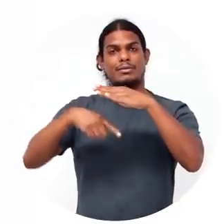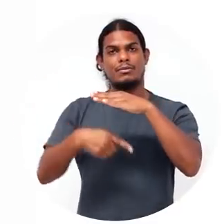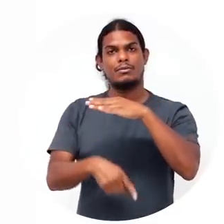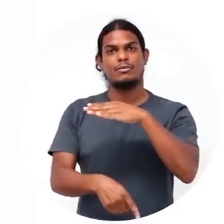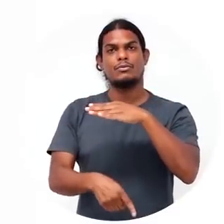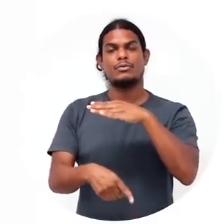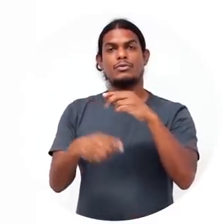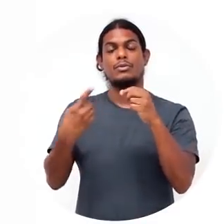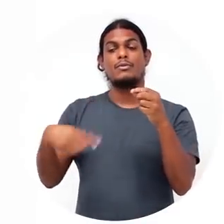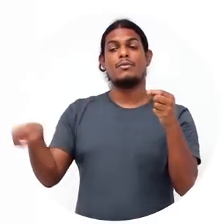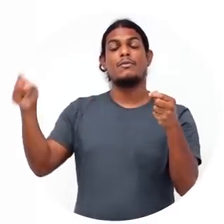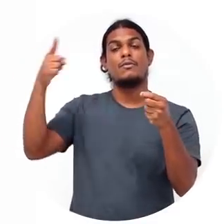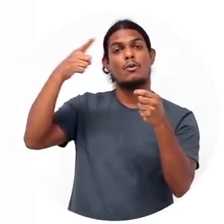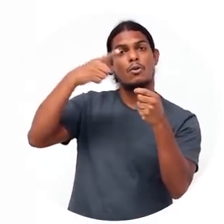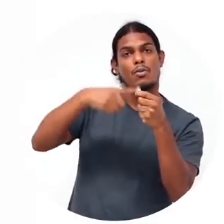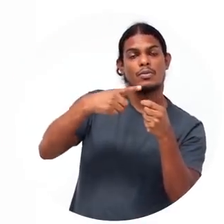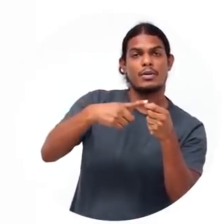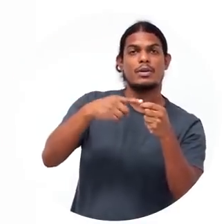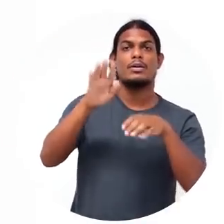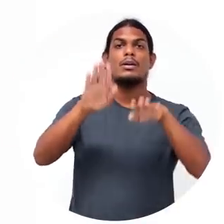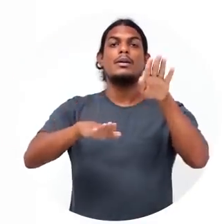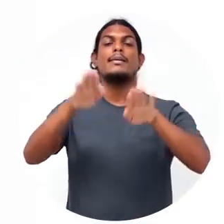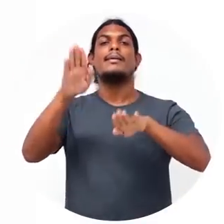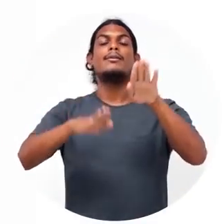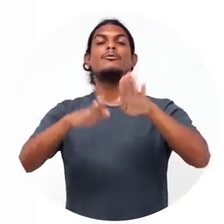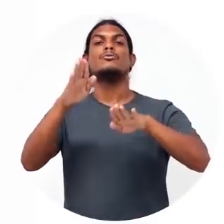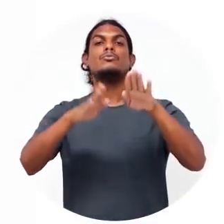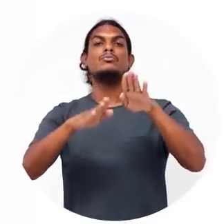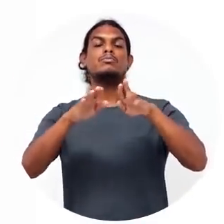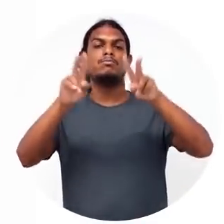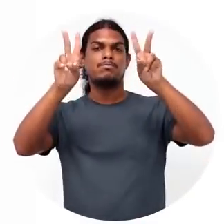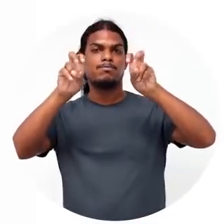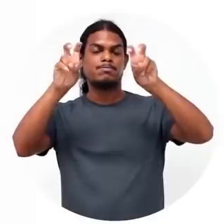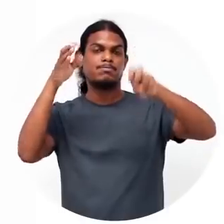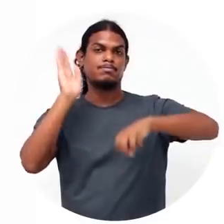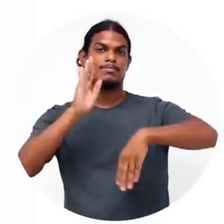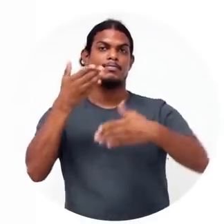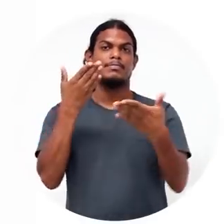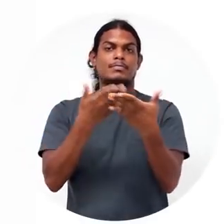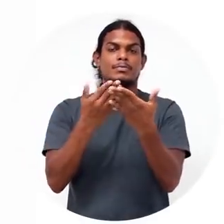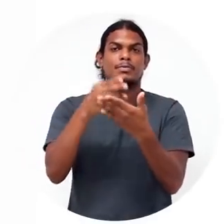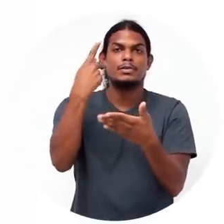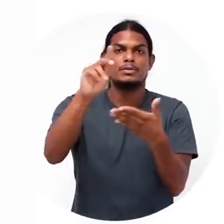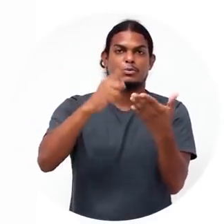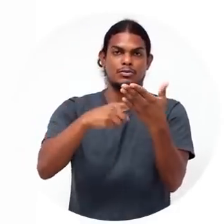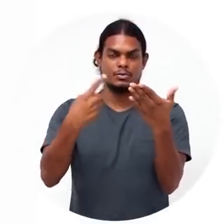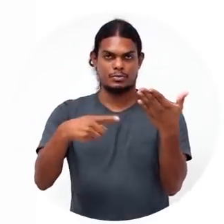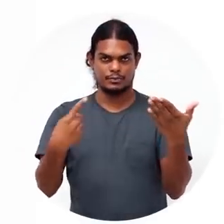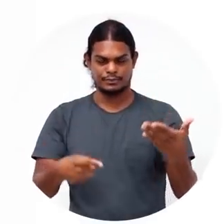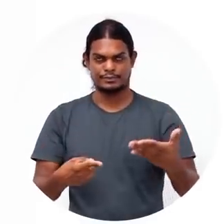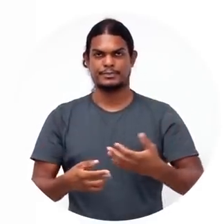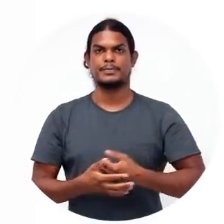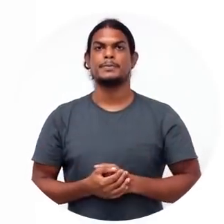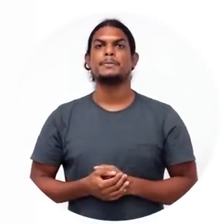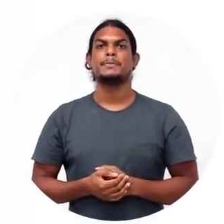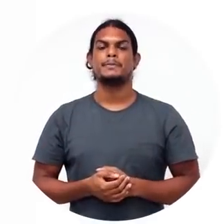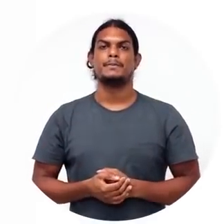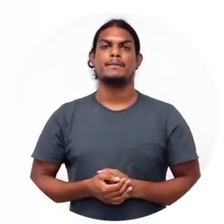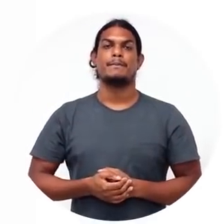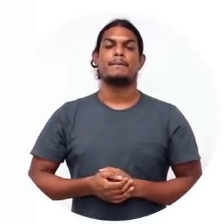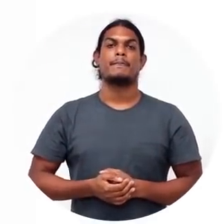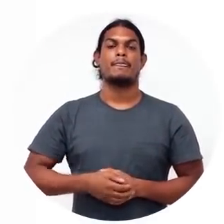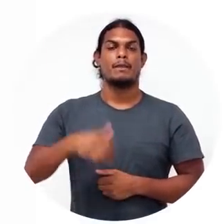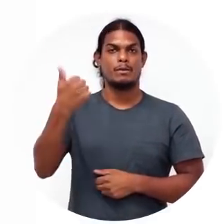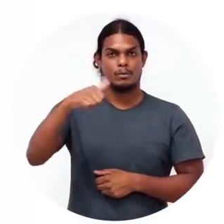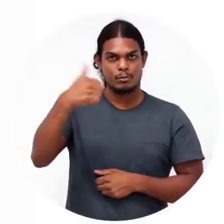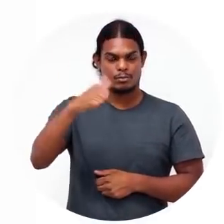coisa inédita, que é voltar em alguns conceitos aprendidos no caderno. Então, eu quero frisar alguns conceitos. O